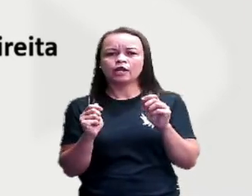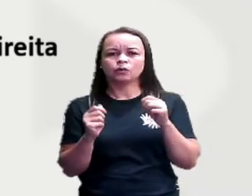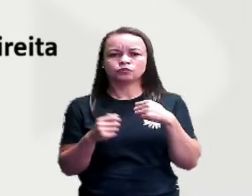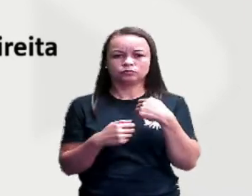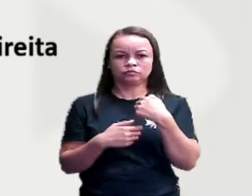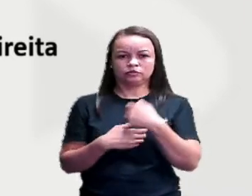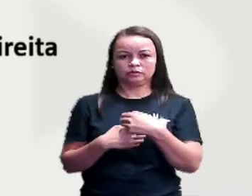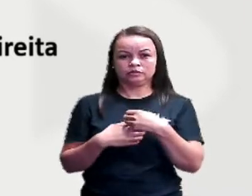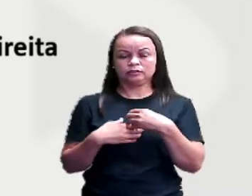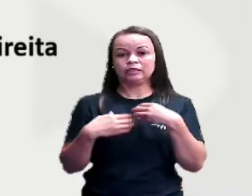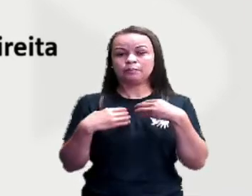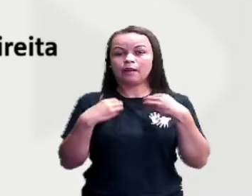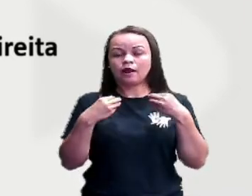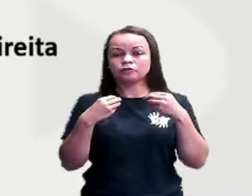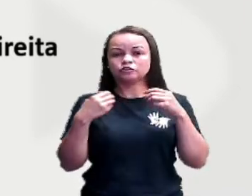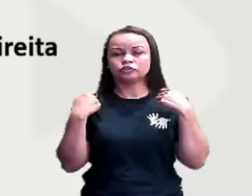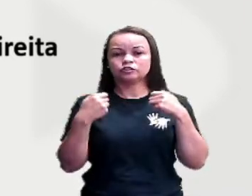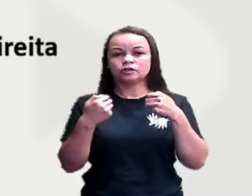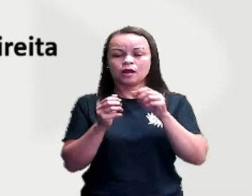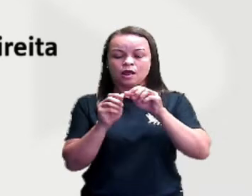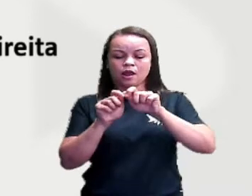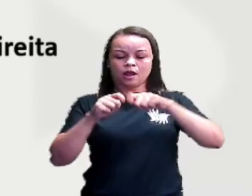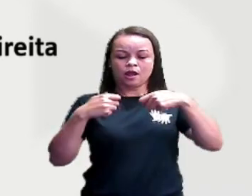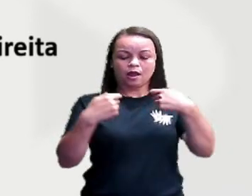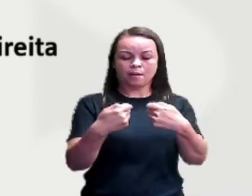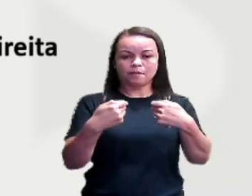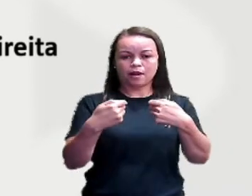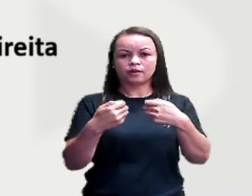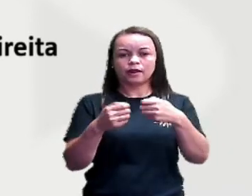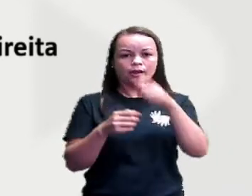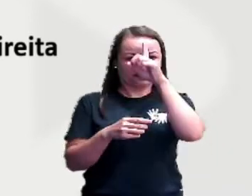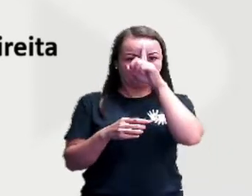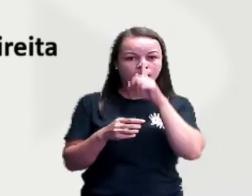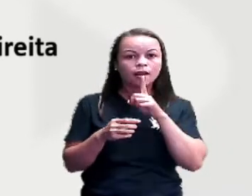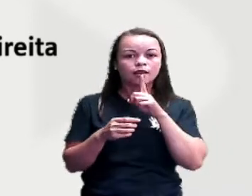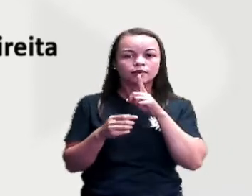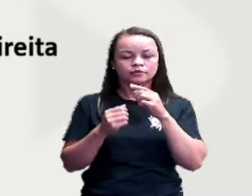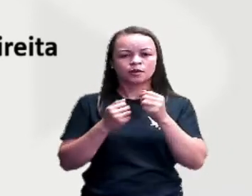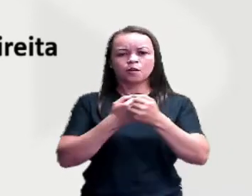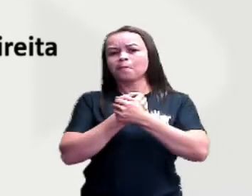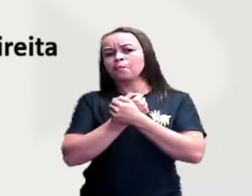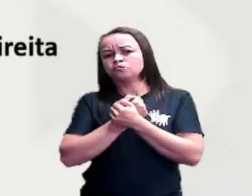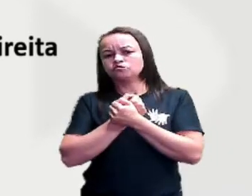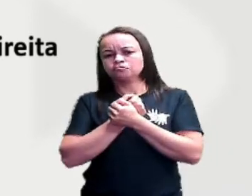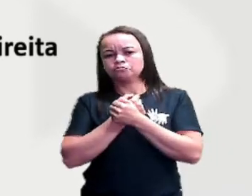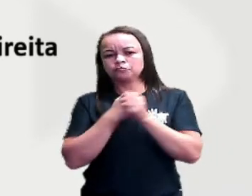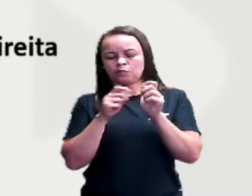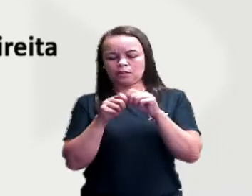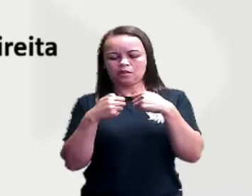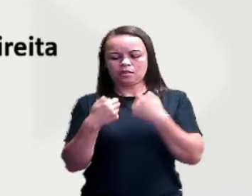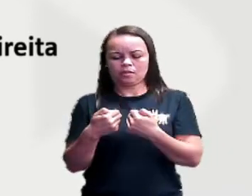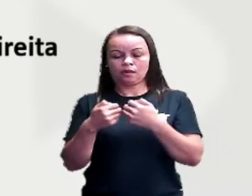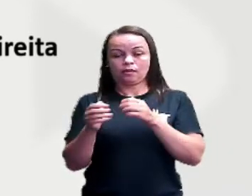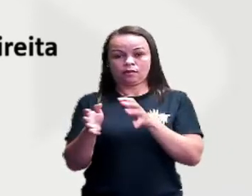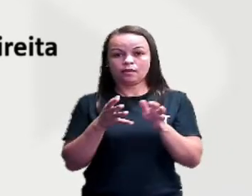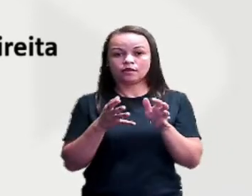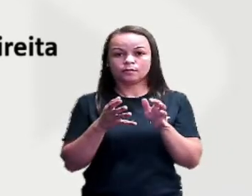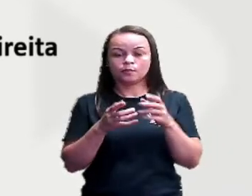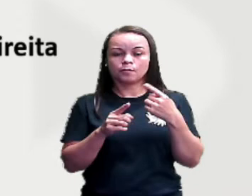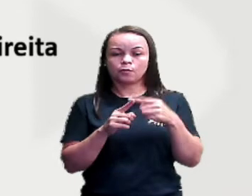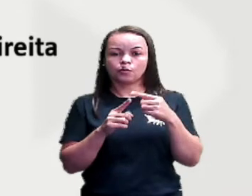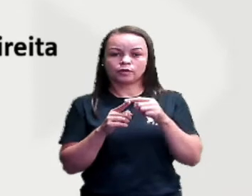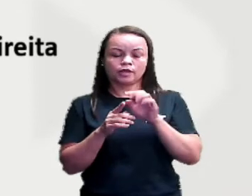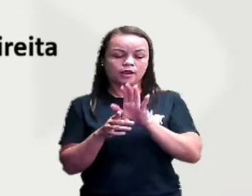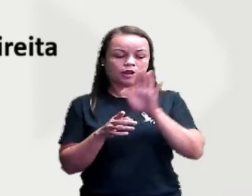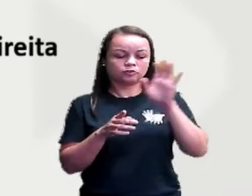aí, né? Pastinha amarela na mão. Por quê? Porque à esquerda dele só